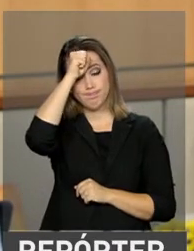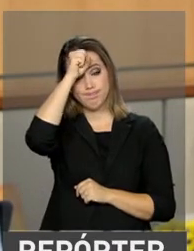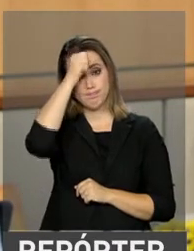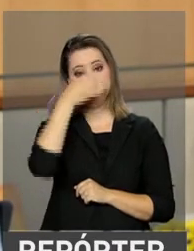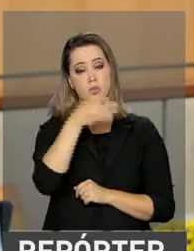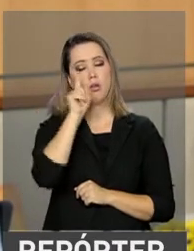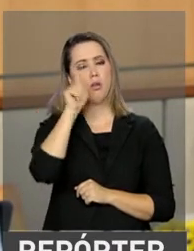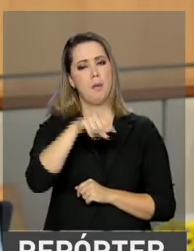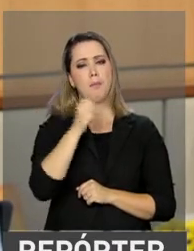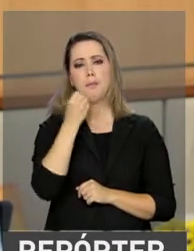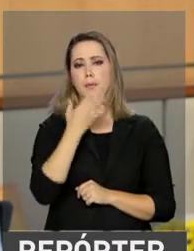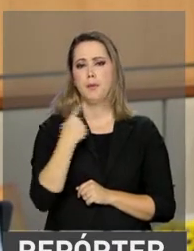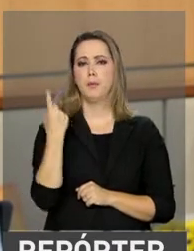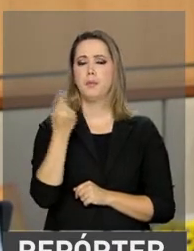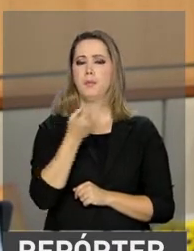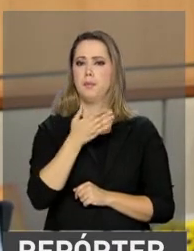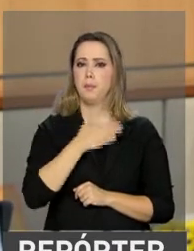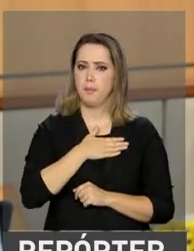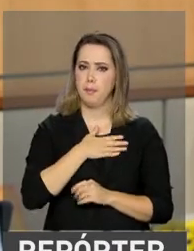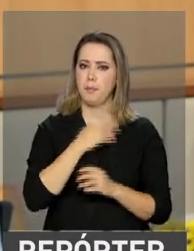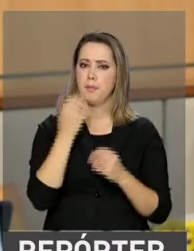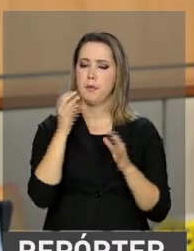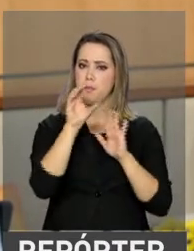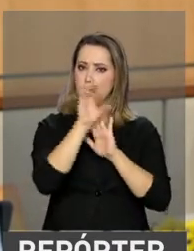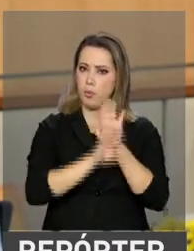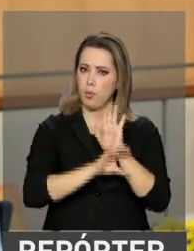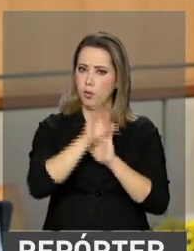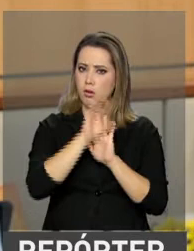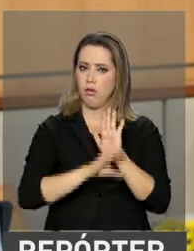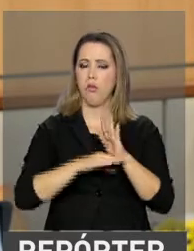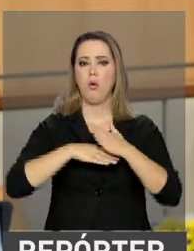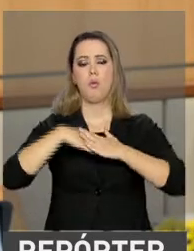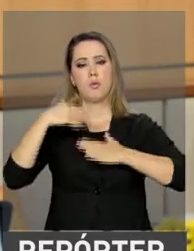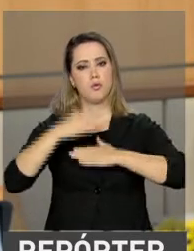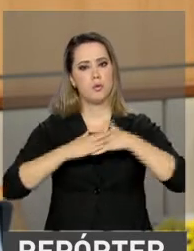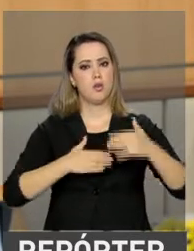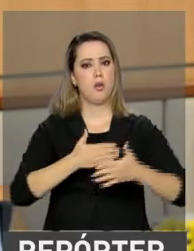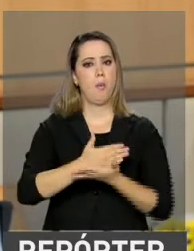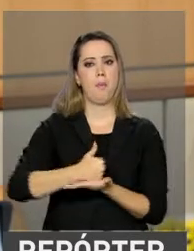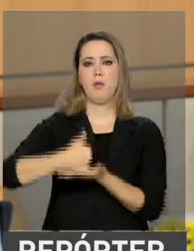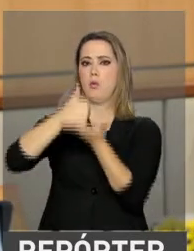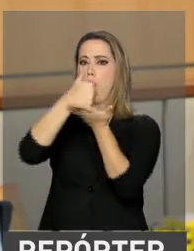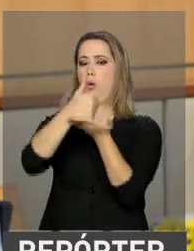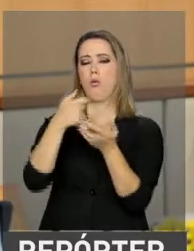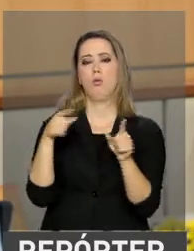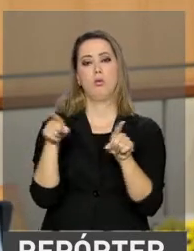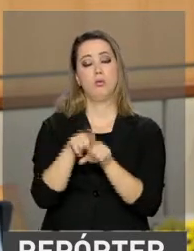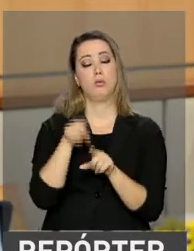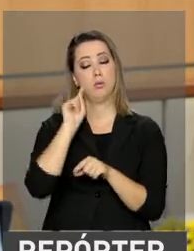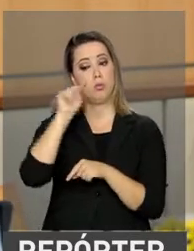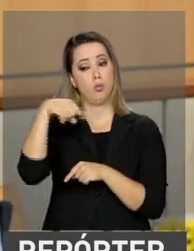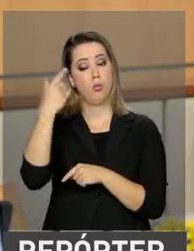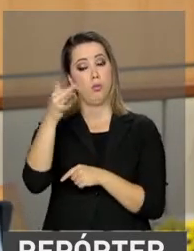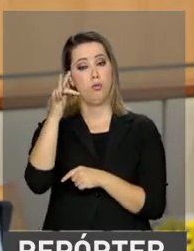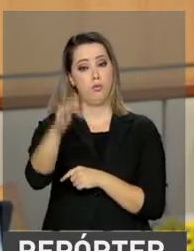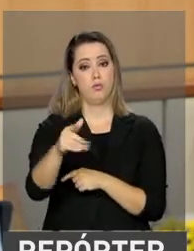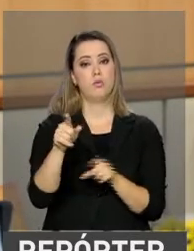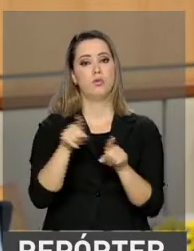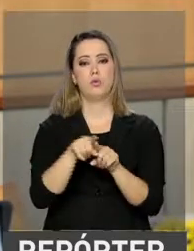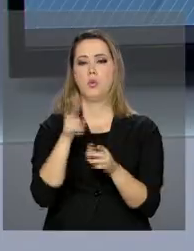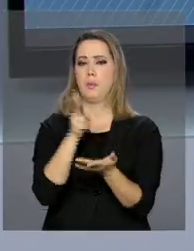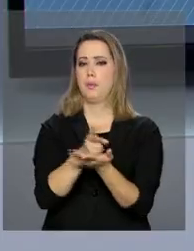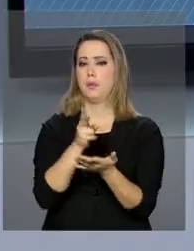isso foi essencial para alavancar a minha casa o profissional e tenho certeza que os próximos alunos também vão achar a mesma